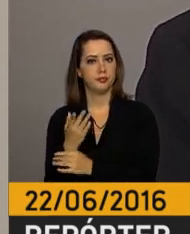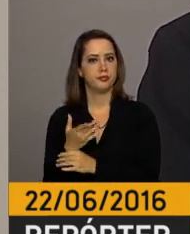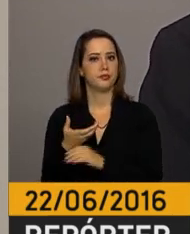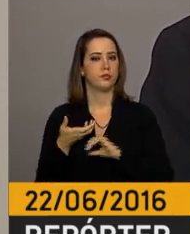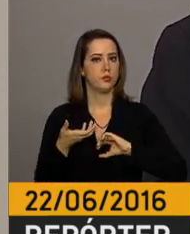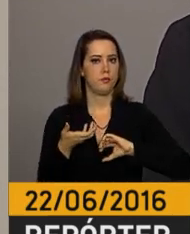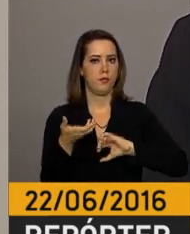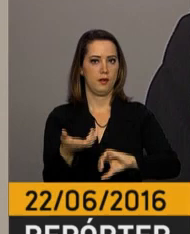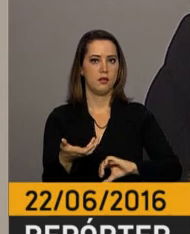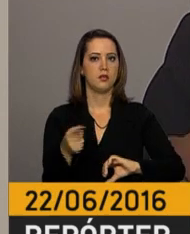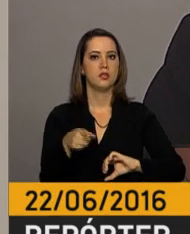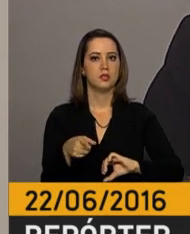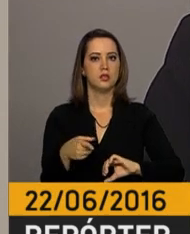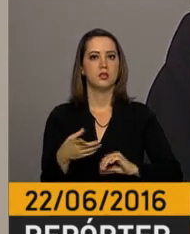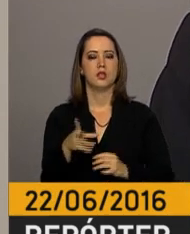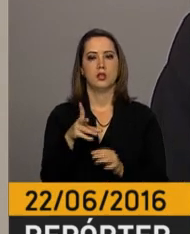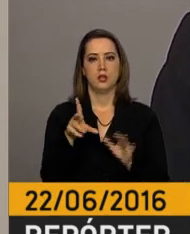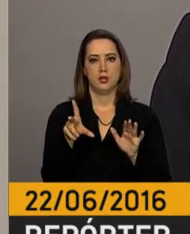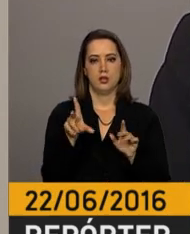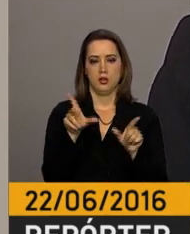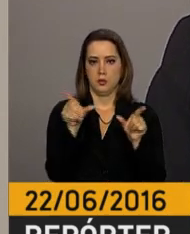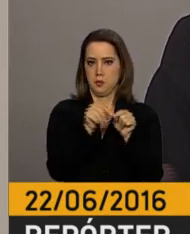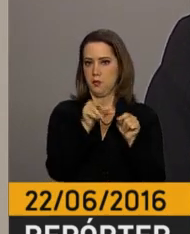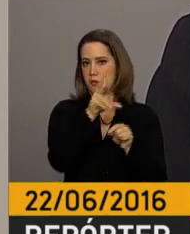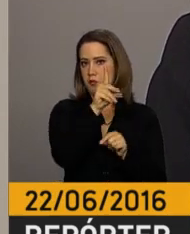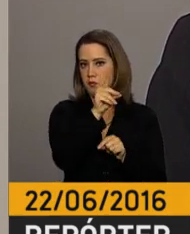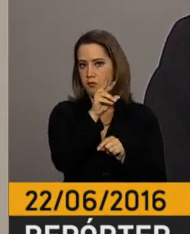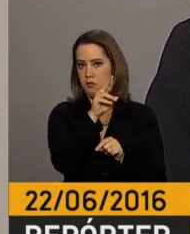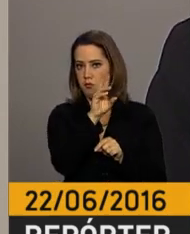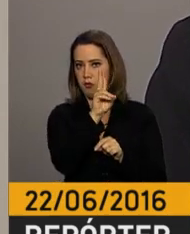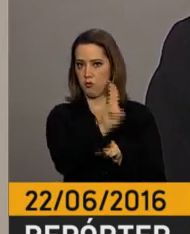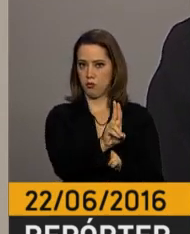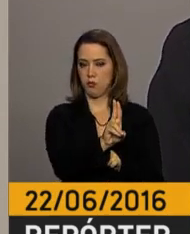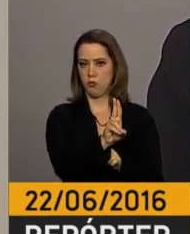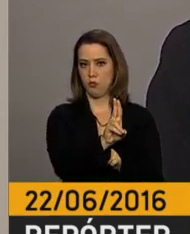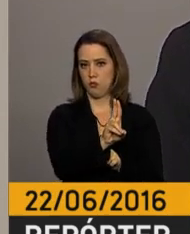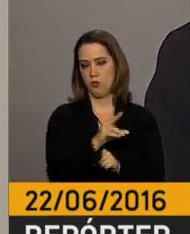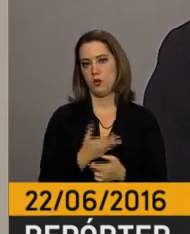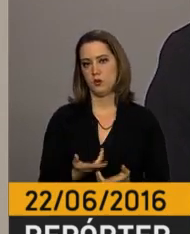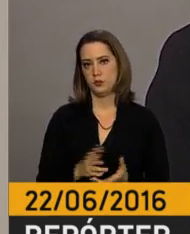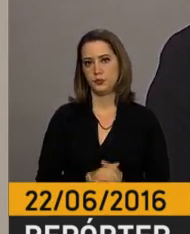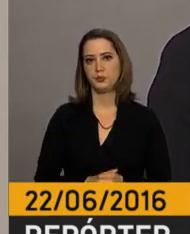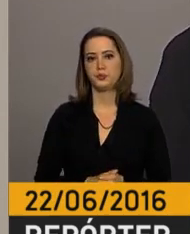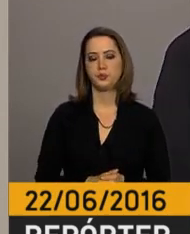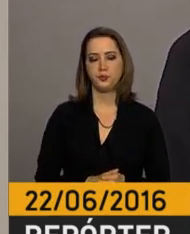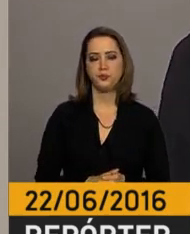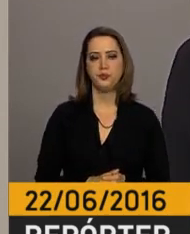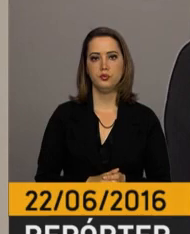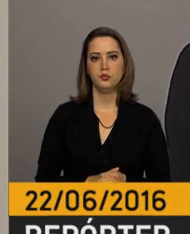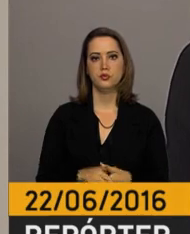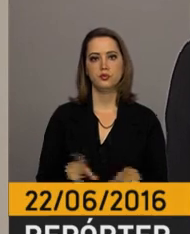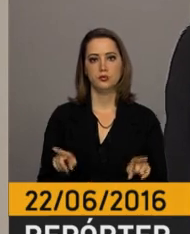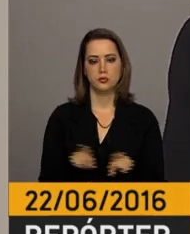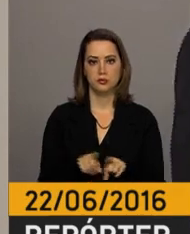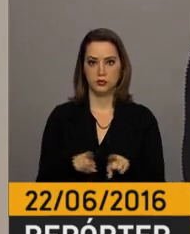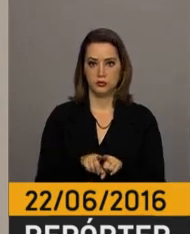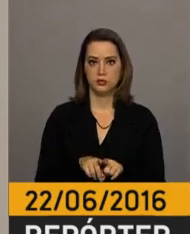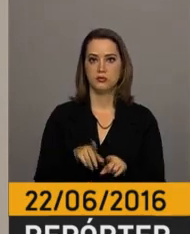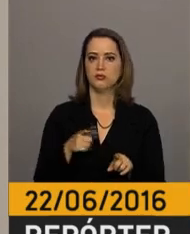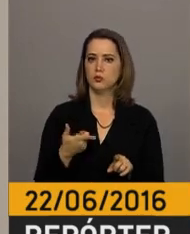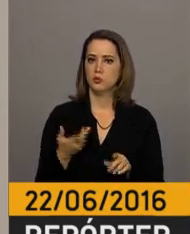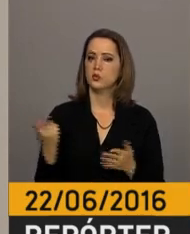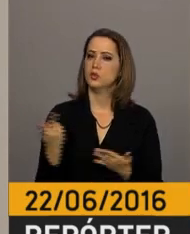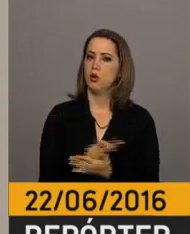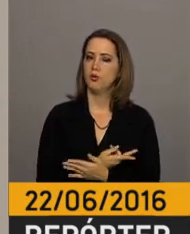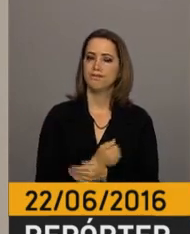a chamada desvinculação das receitas da União da da dru não é e algo que